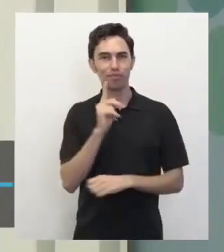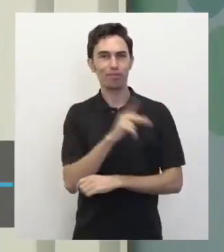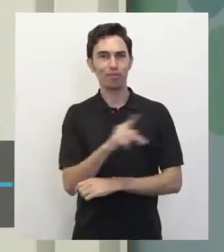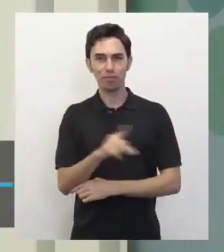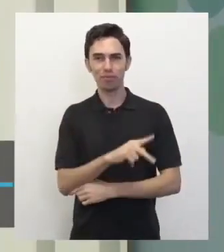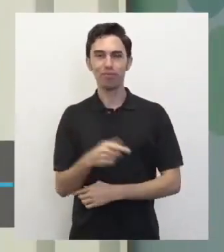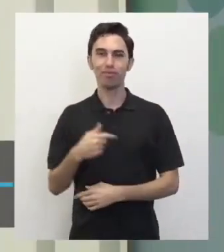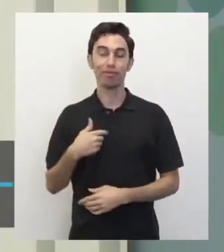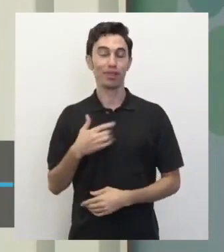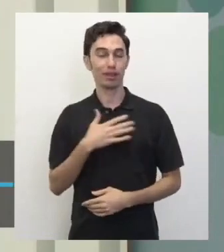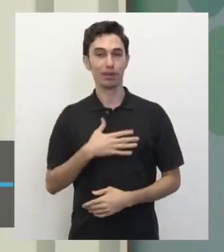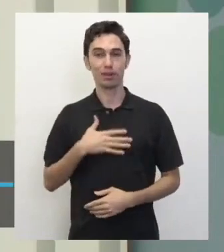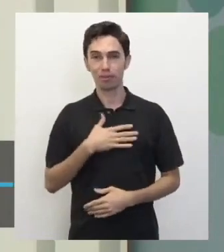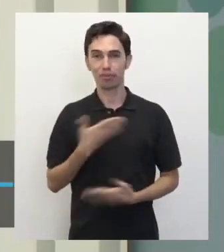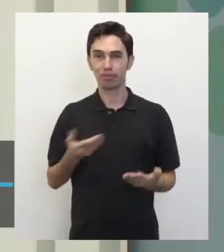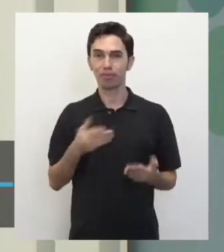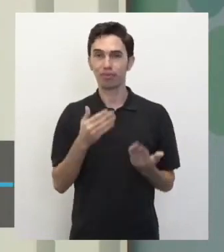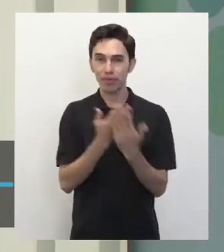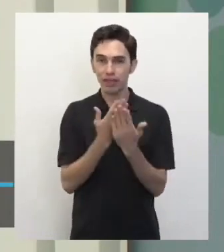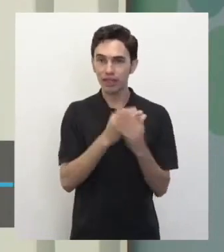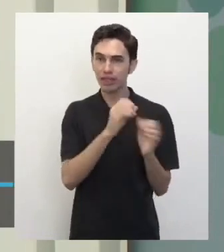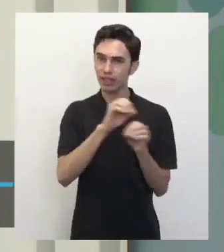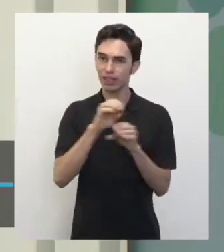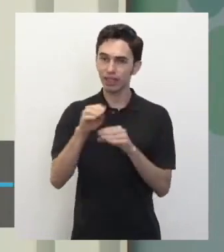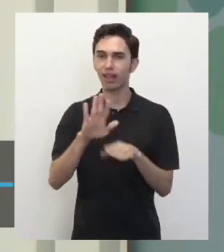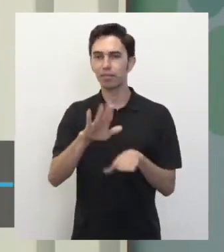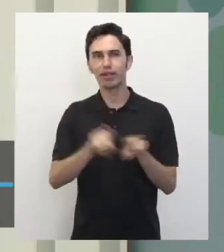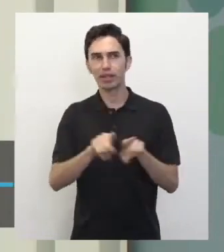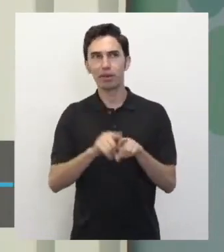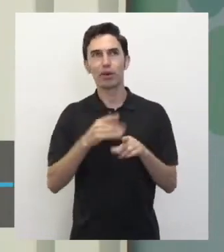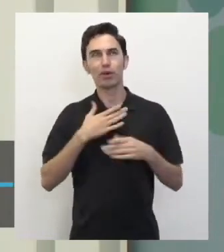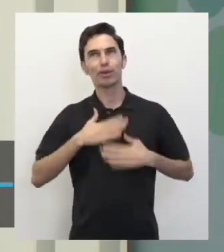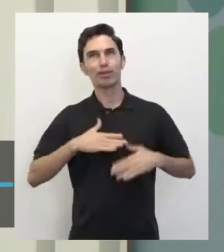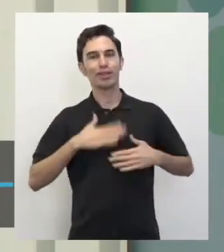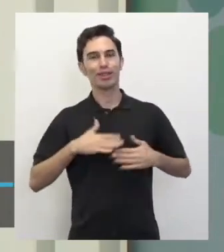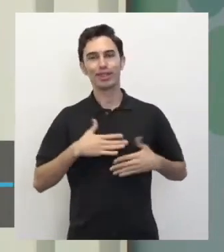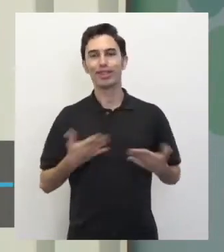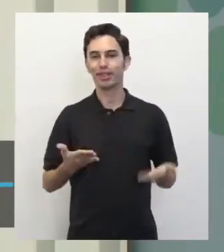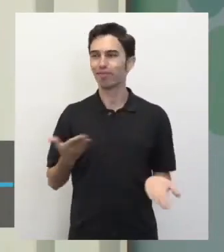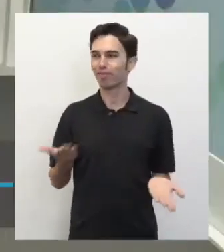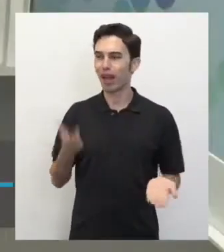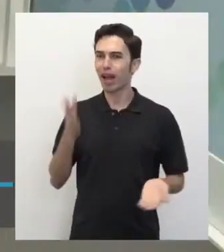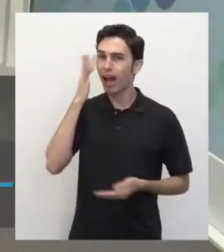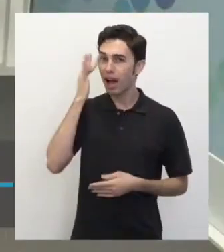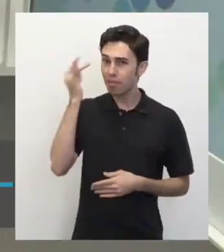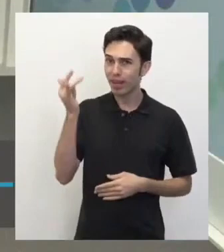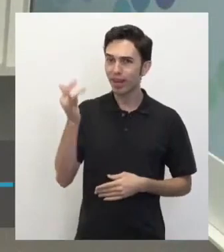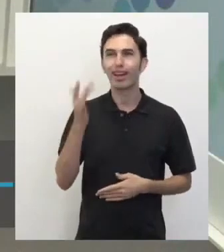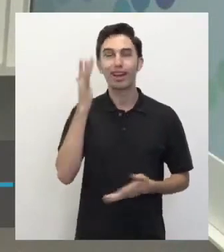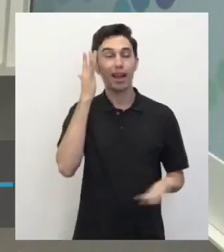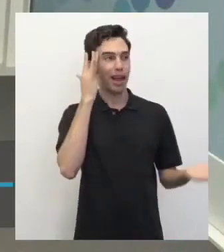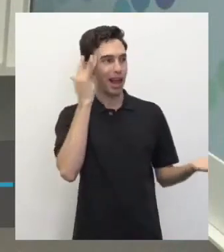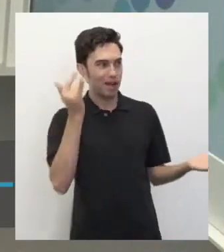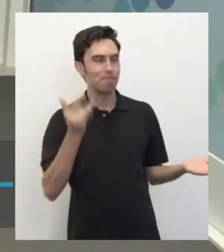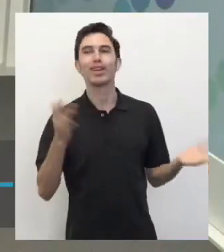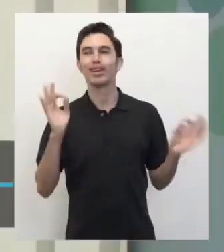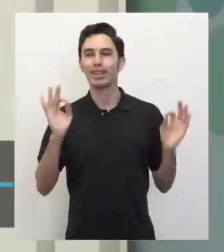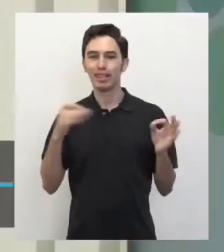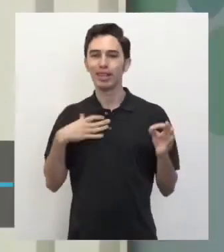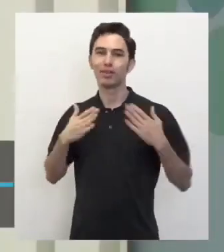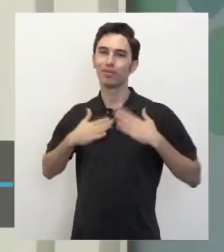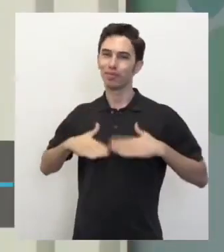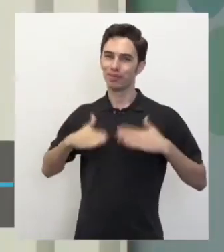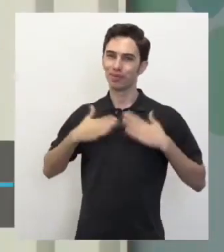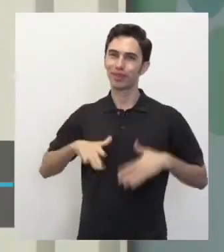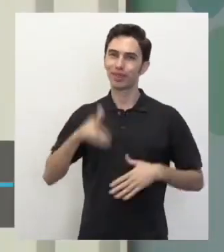daqueles que gosta muito de dar aula, mas também gosto muito de descansar, né? Mas, nossa... Você vai descansar amanhã, é verdade, né? Mas amanhã olha, descansa. dar aula é bem legal,